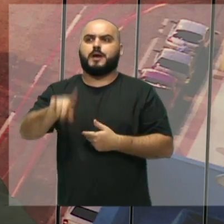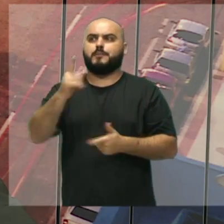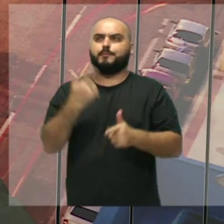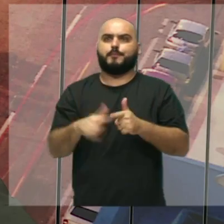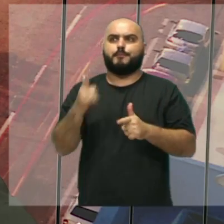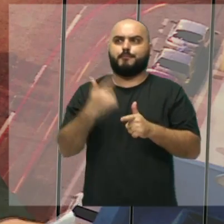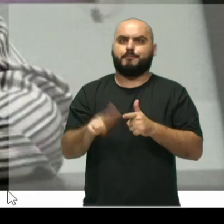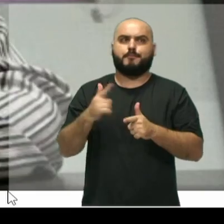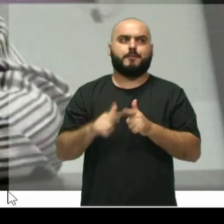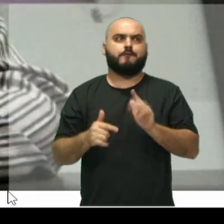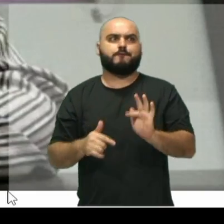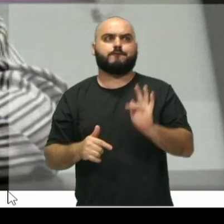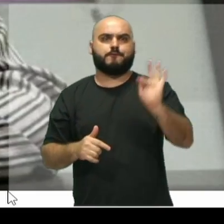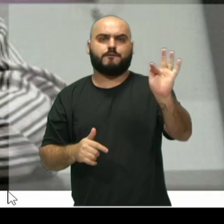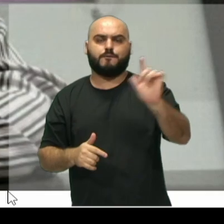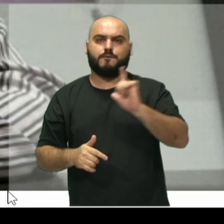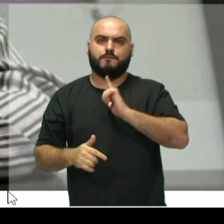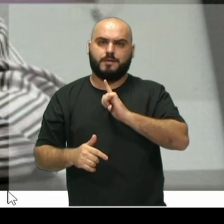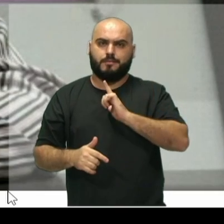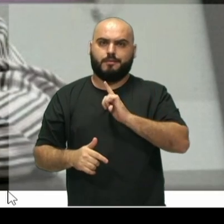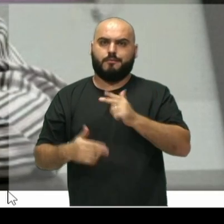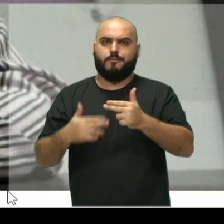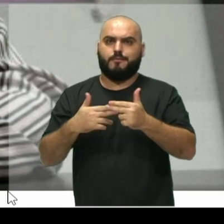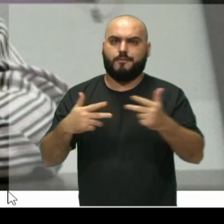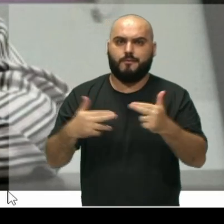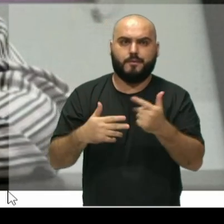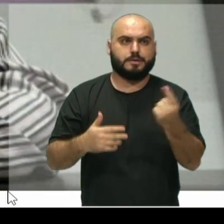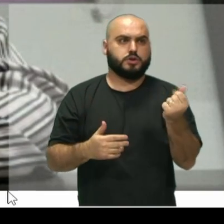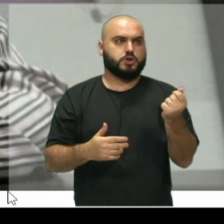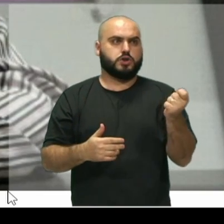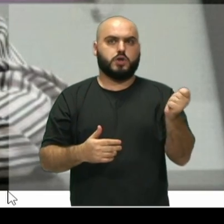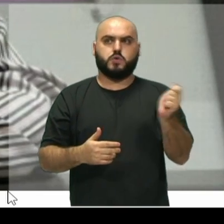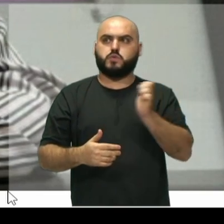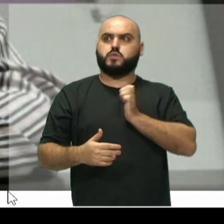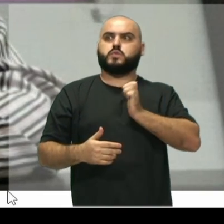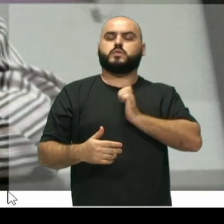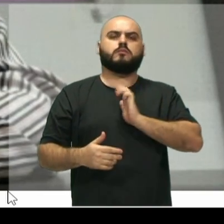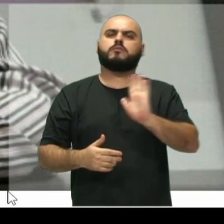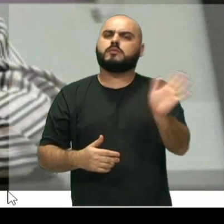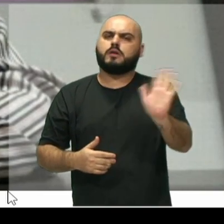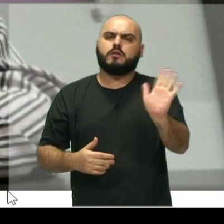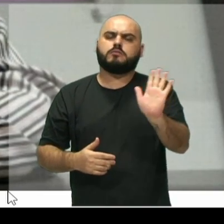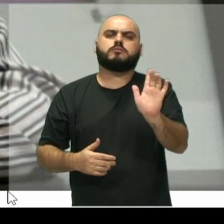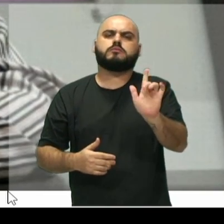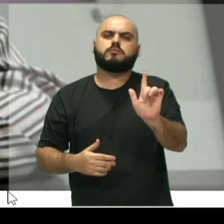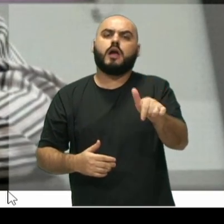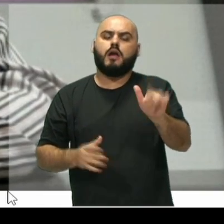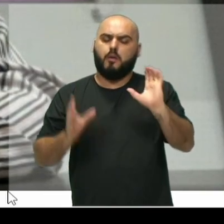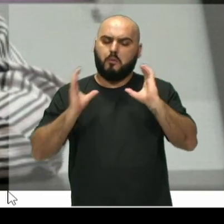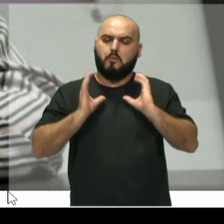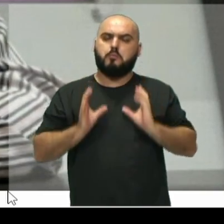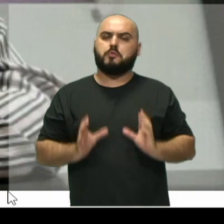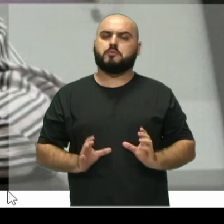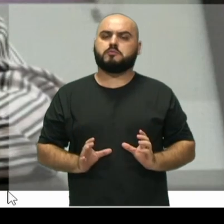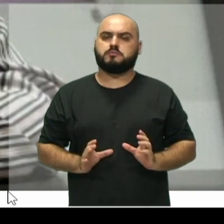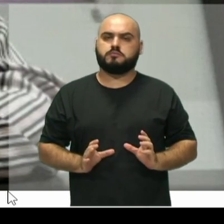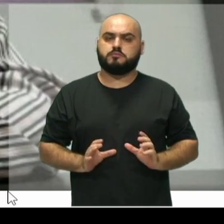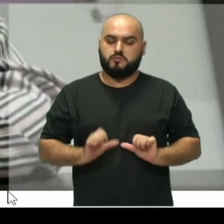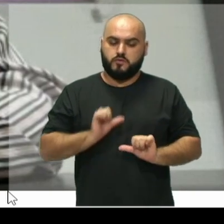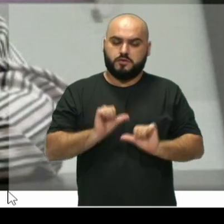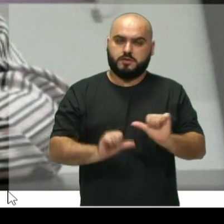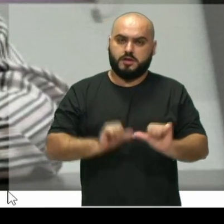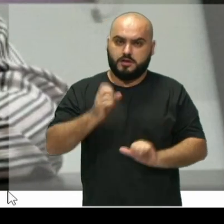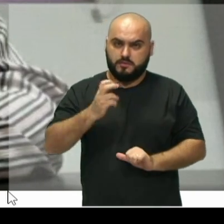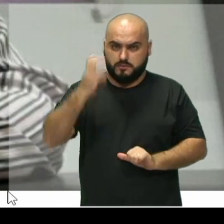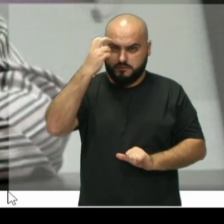trazer aí uma necessidade de muito dinheiro ou investimento. É algo mais comportamental, mudar uma cultura,